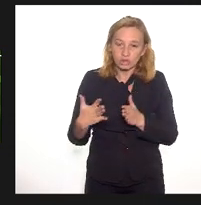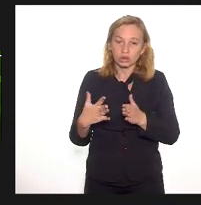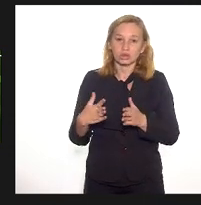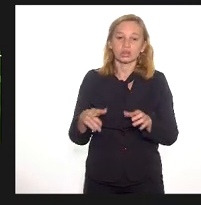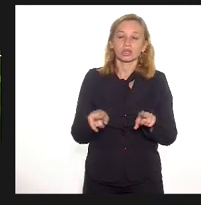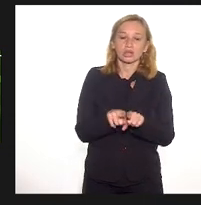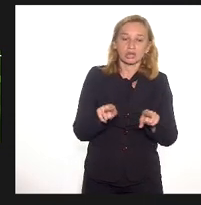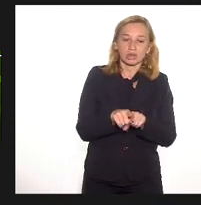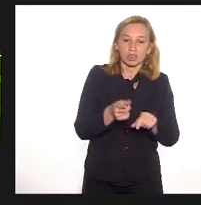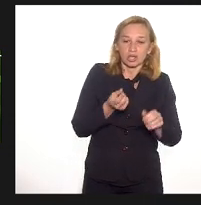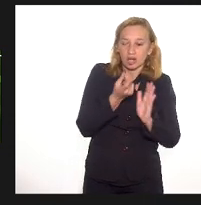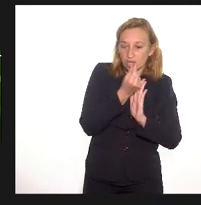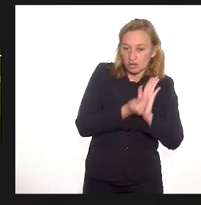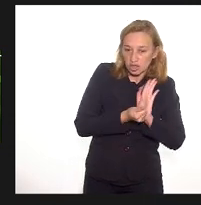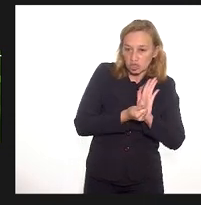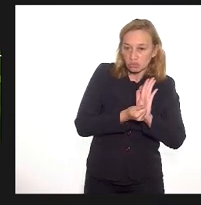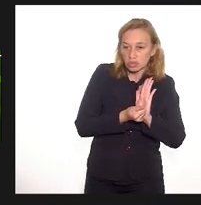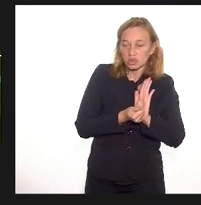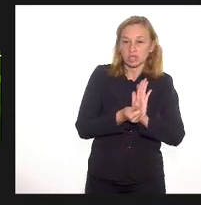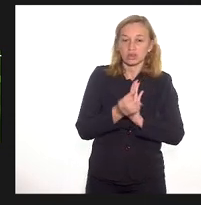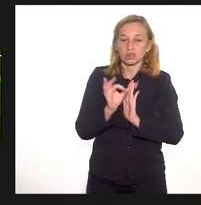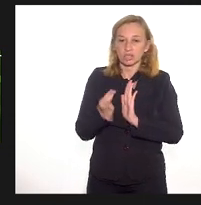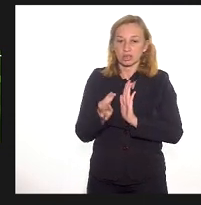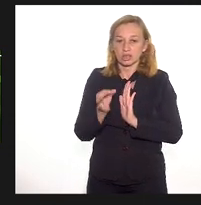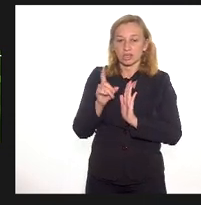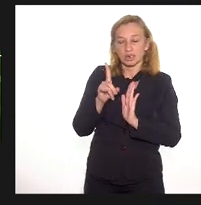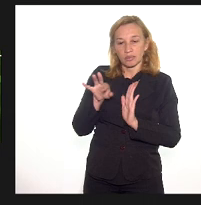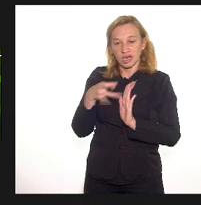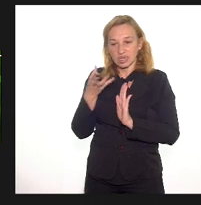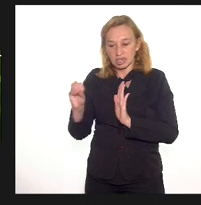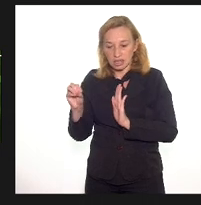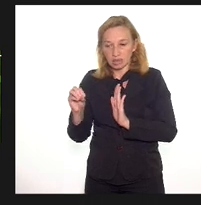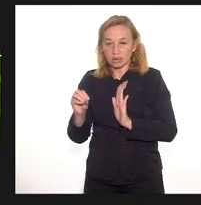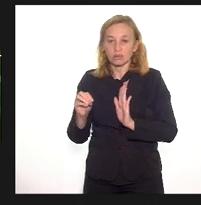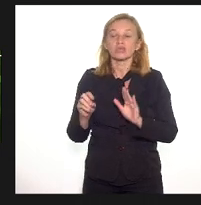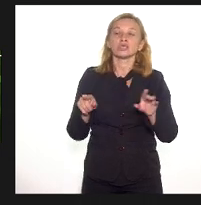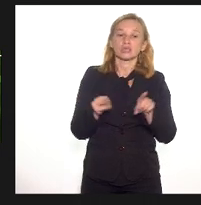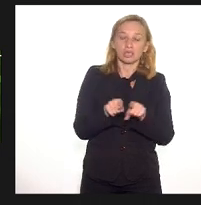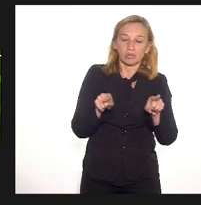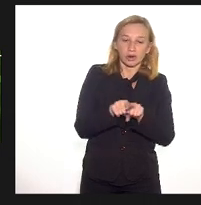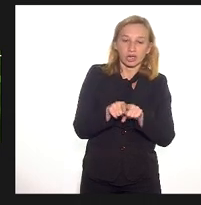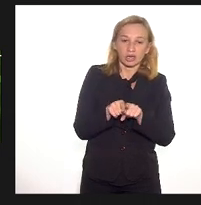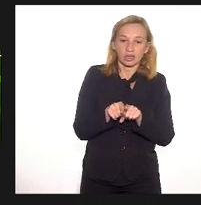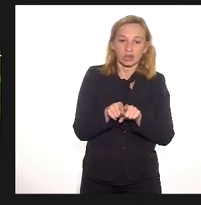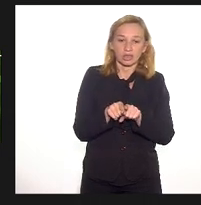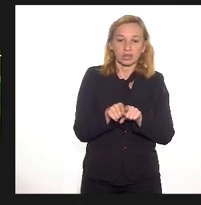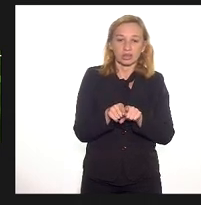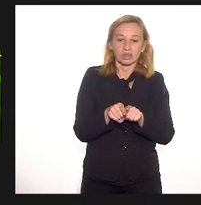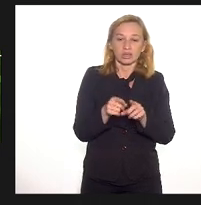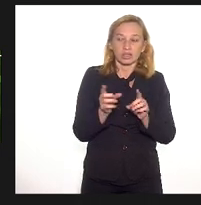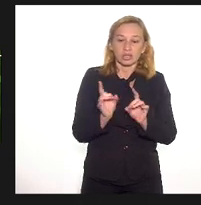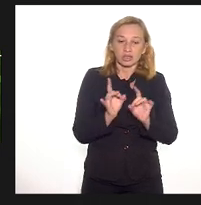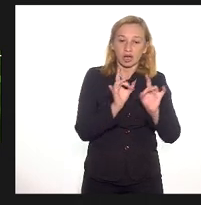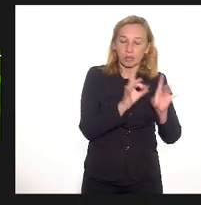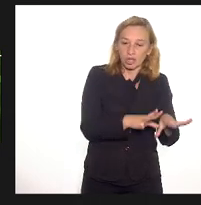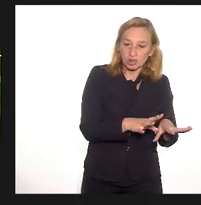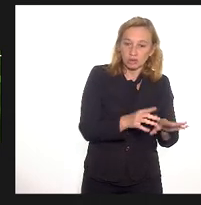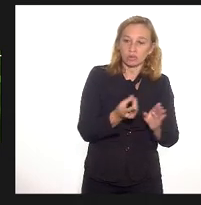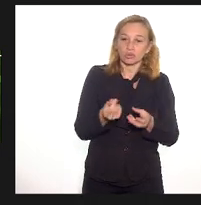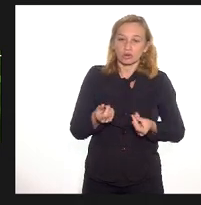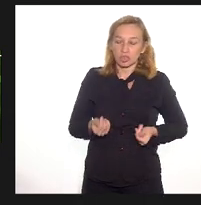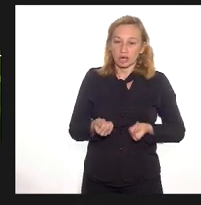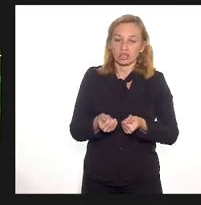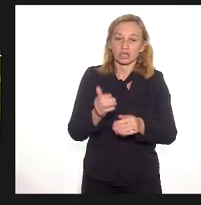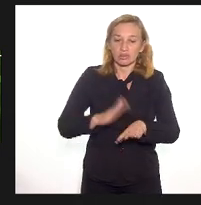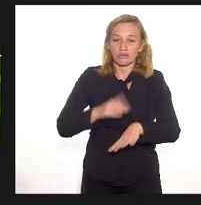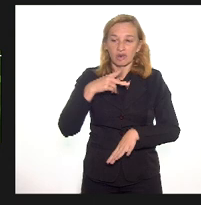envolvendo investimentos, consequentemente a depreciação, gastos com a provisão de abandono, dentre outros que a gente vai falar um pouco